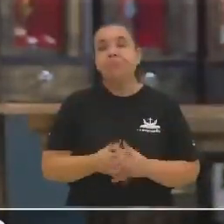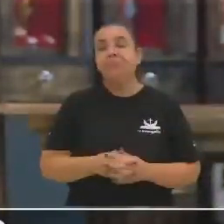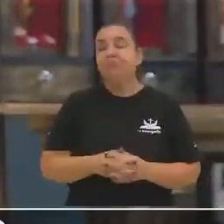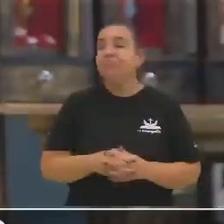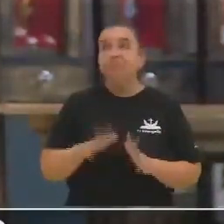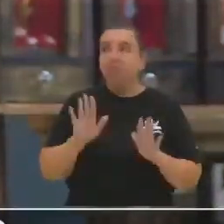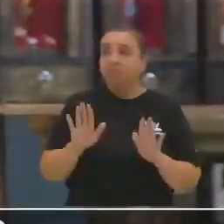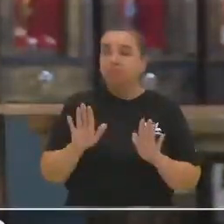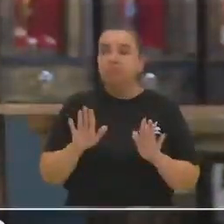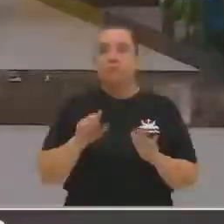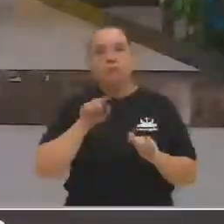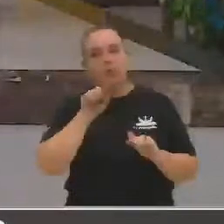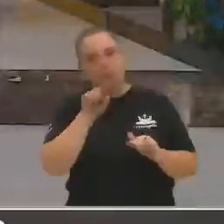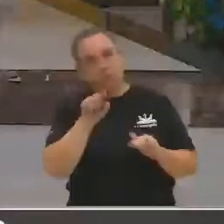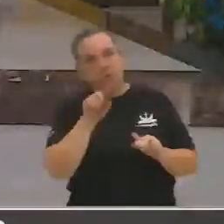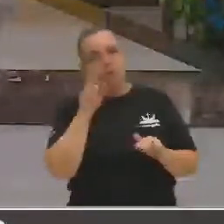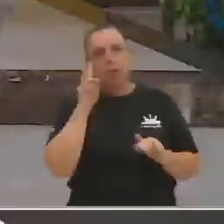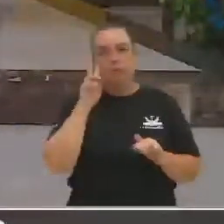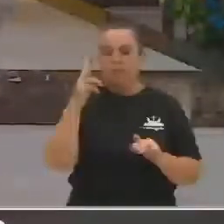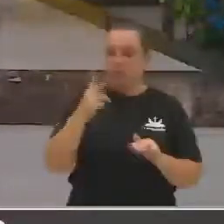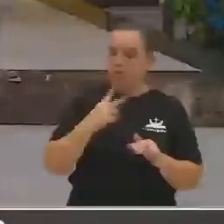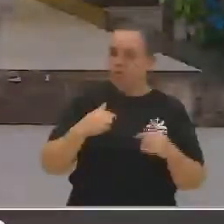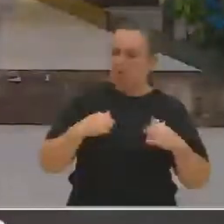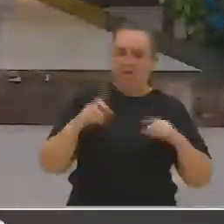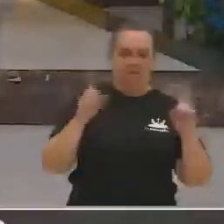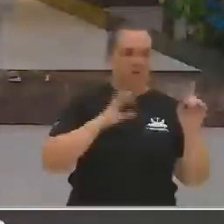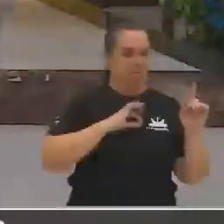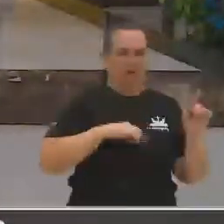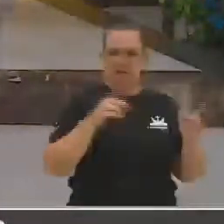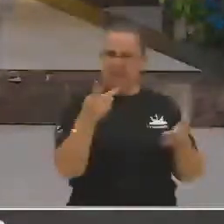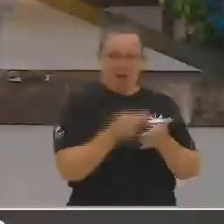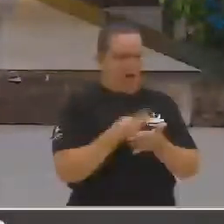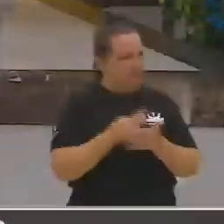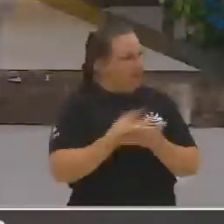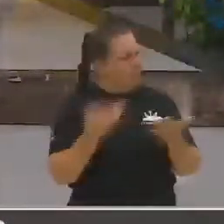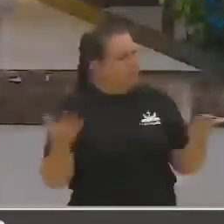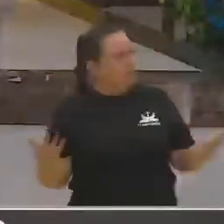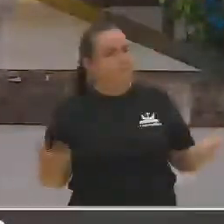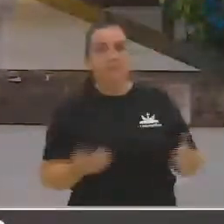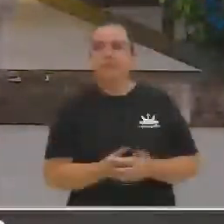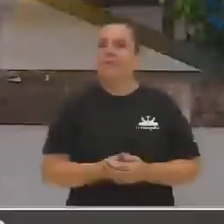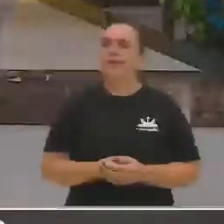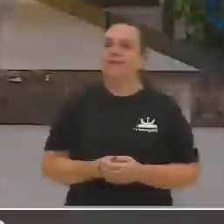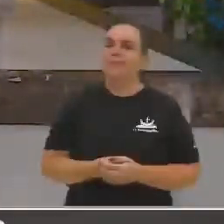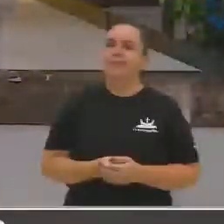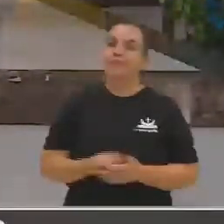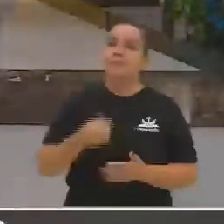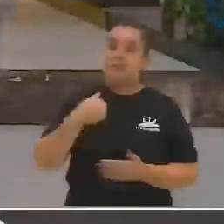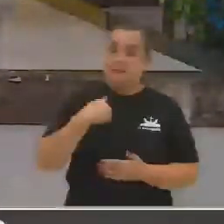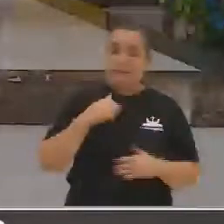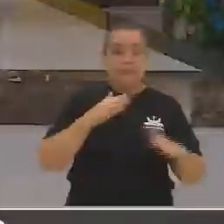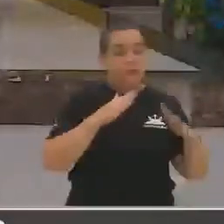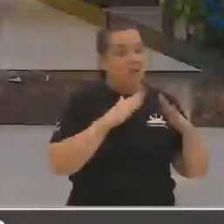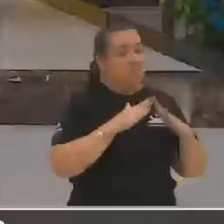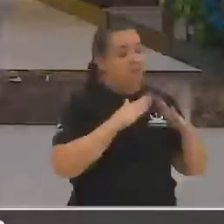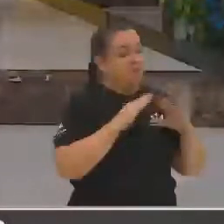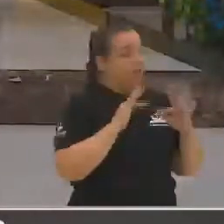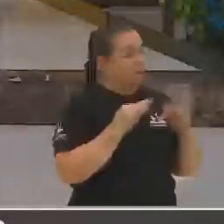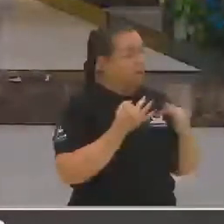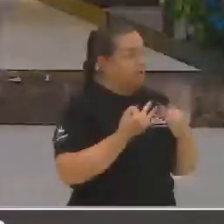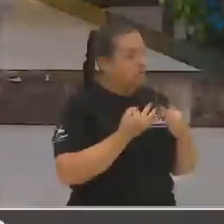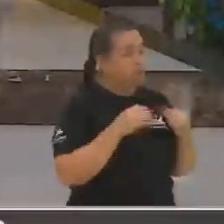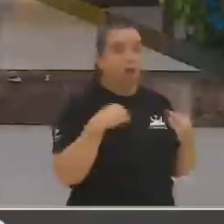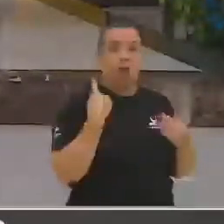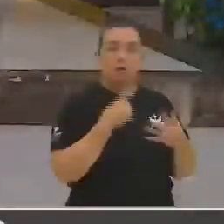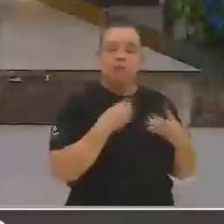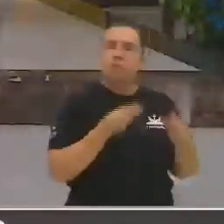para justamente você agora olhar para mim e dizer: não, padre, o senhor está errado. Eu e a minha casa, nós